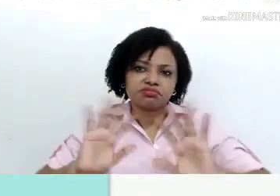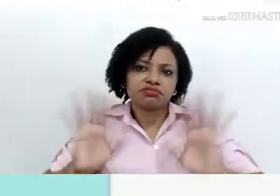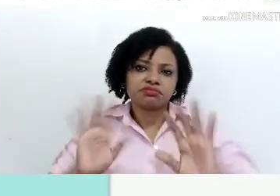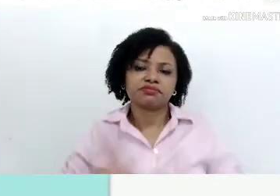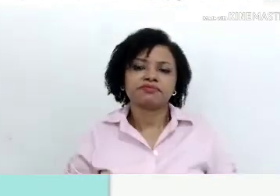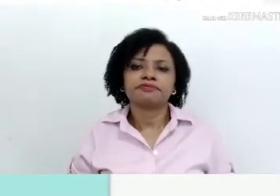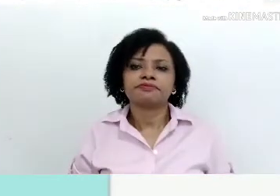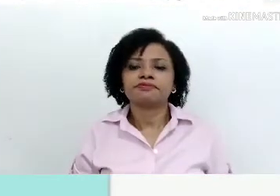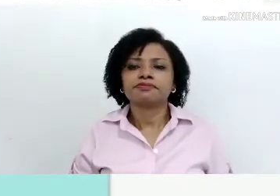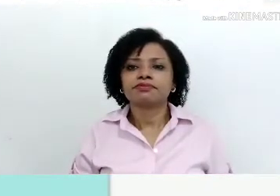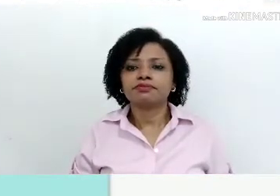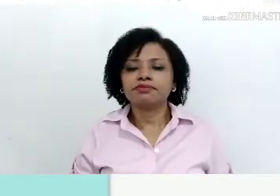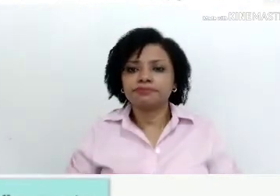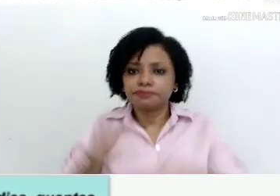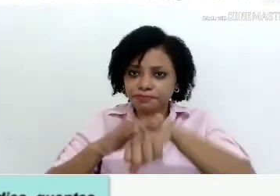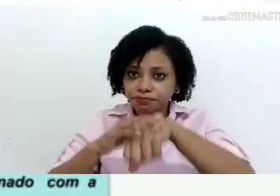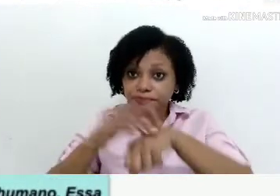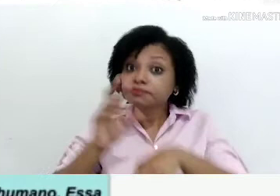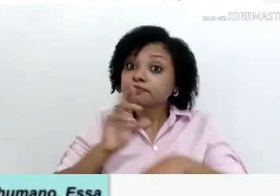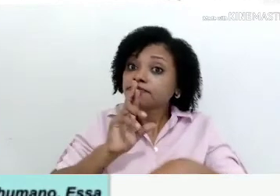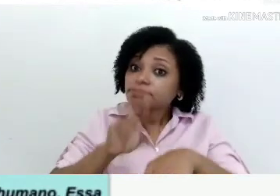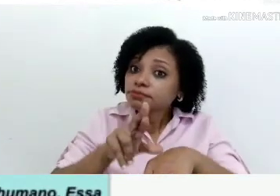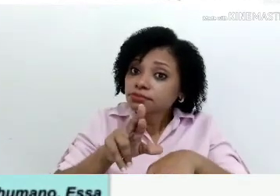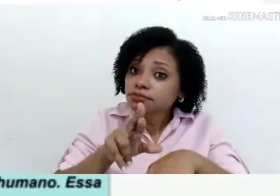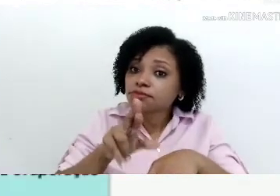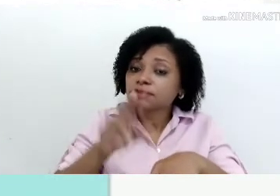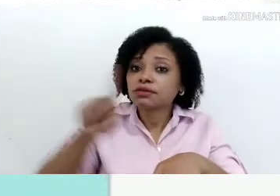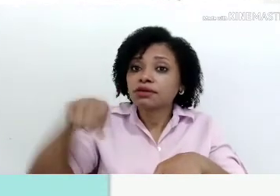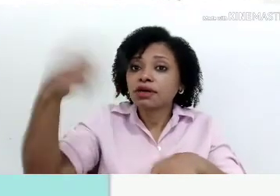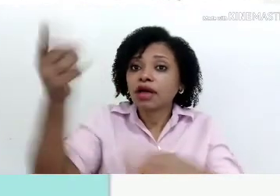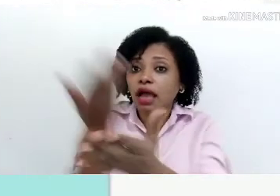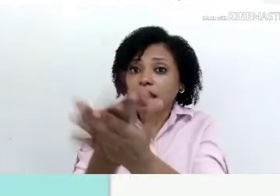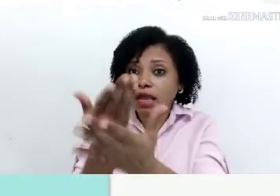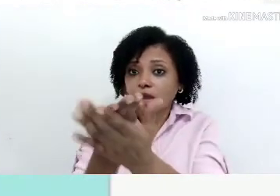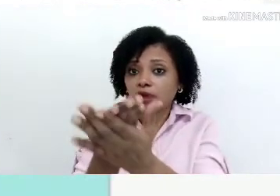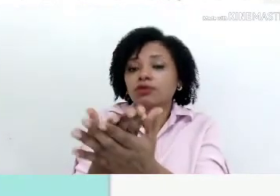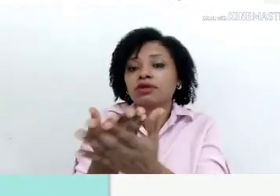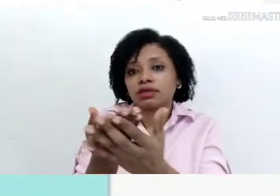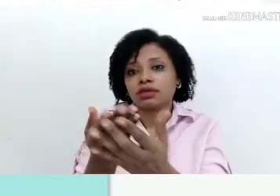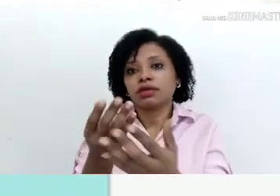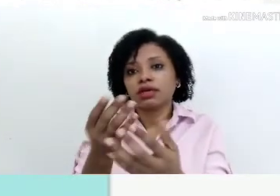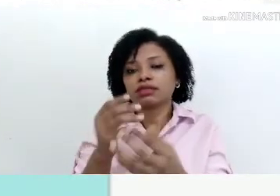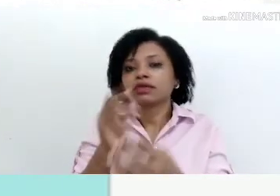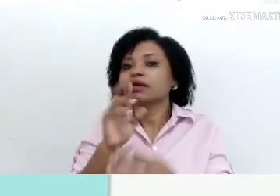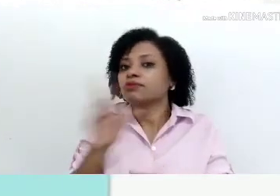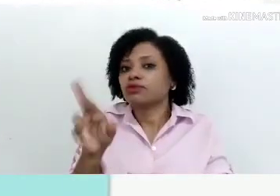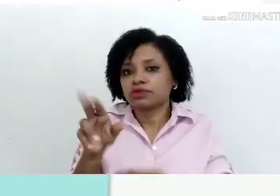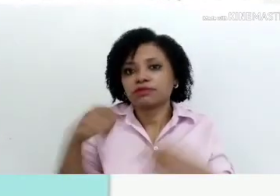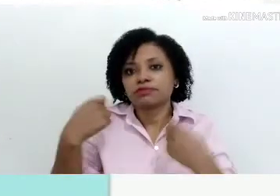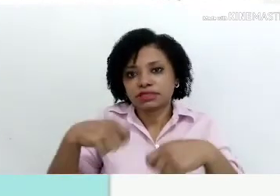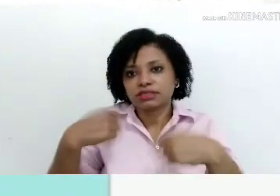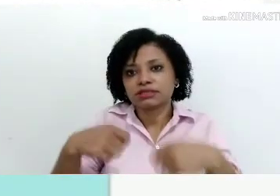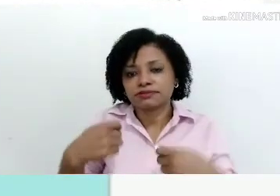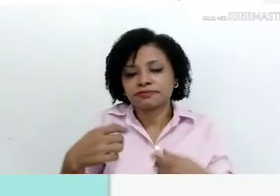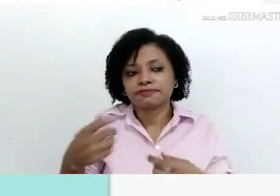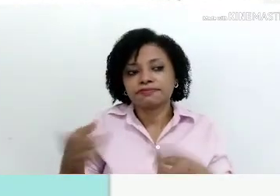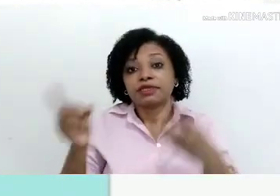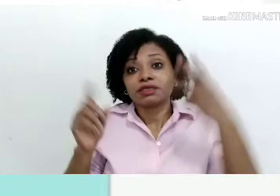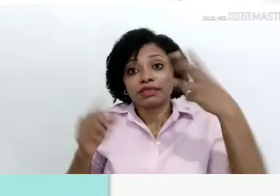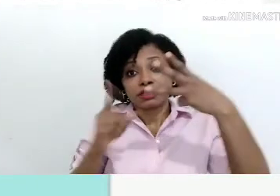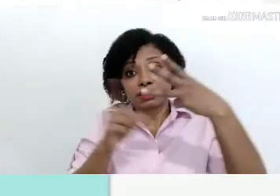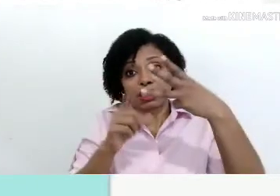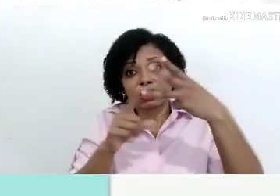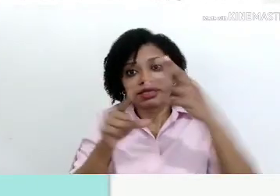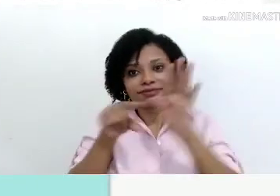comentar. Me respondam e me tragam na próxima aula, tá? A3. Ao sair molhado em um local